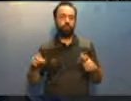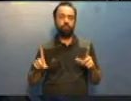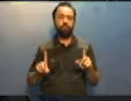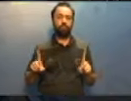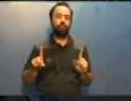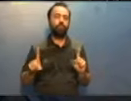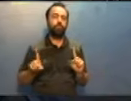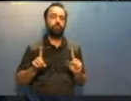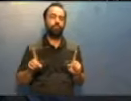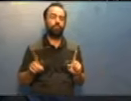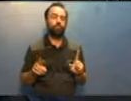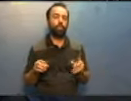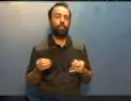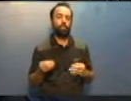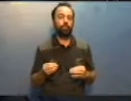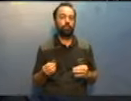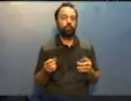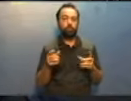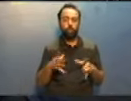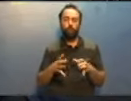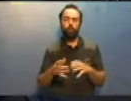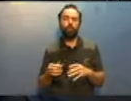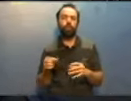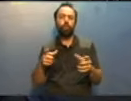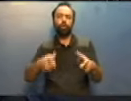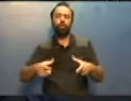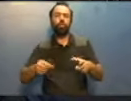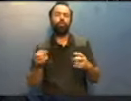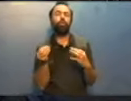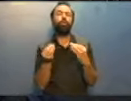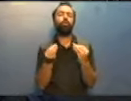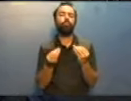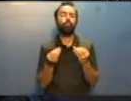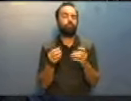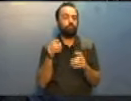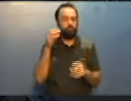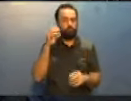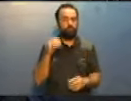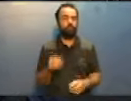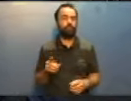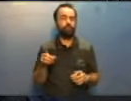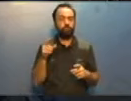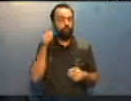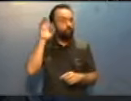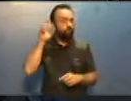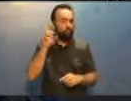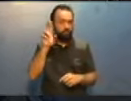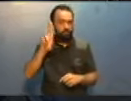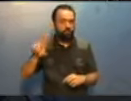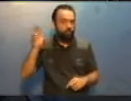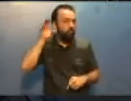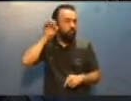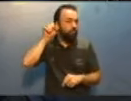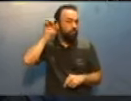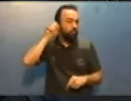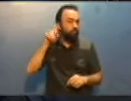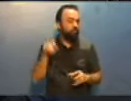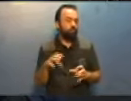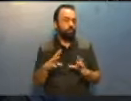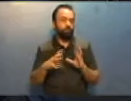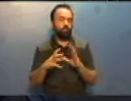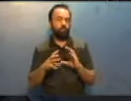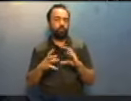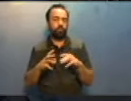aqui, professor, mas se eles não estão enxergando, como eles sabem aonde está a bola e onde estão os outros jogadores? Utilizando o sentido da